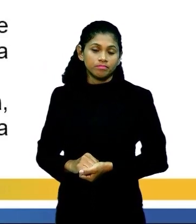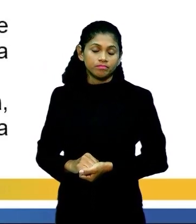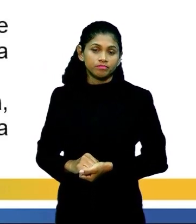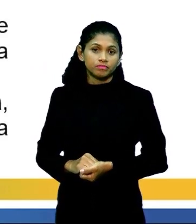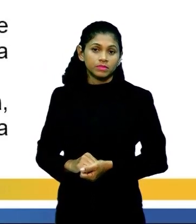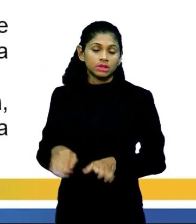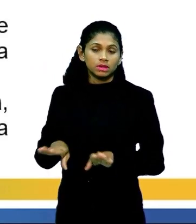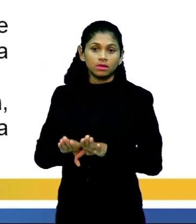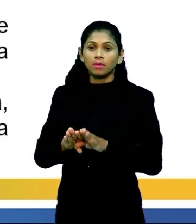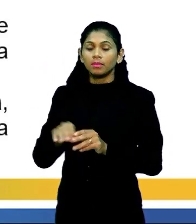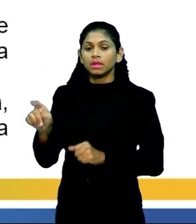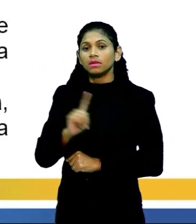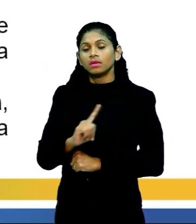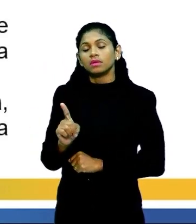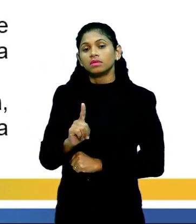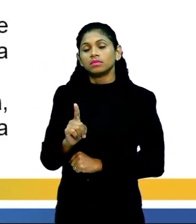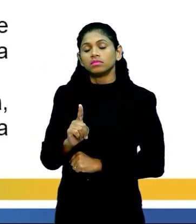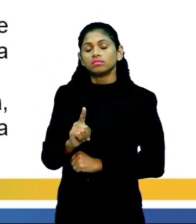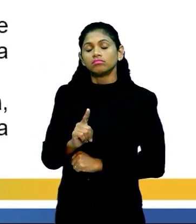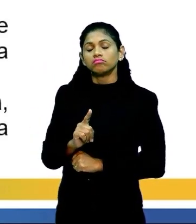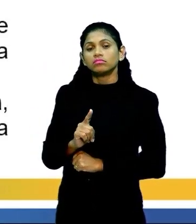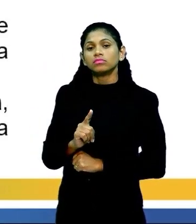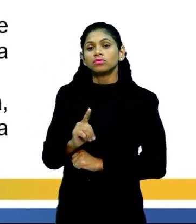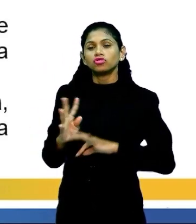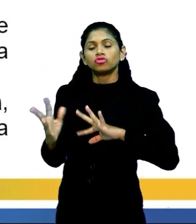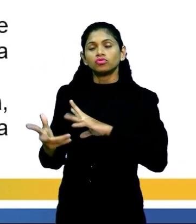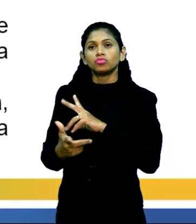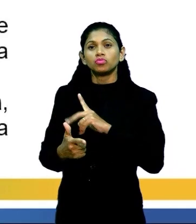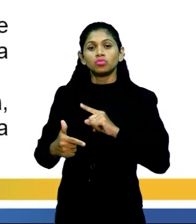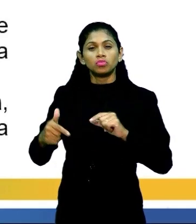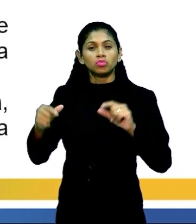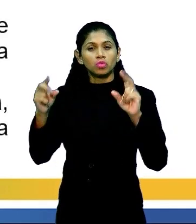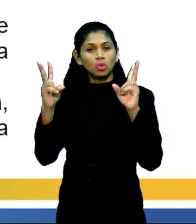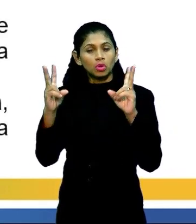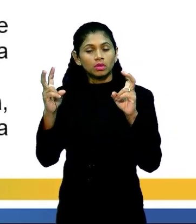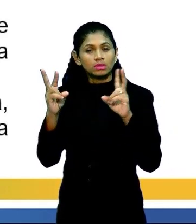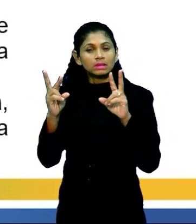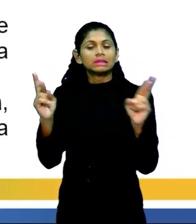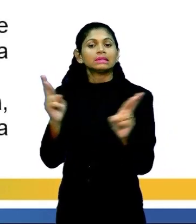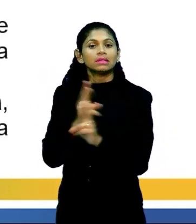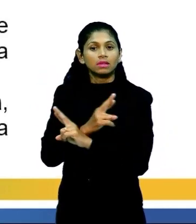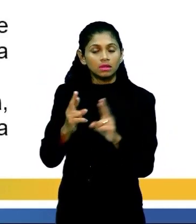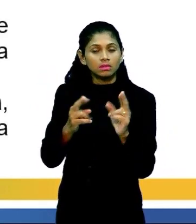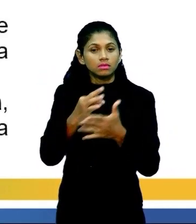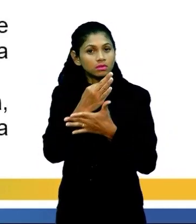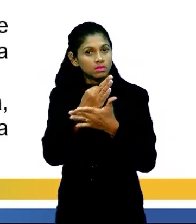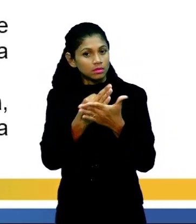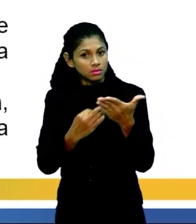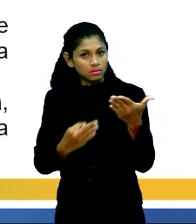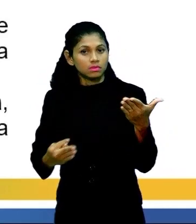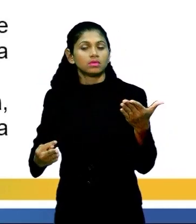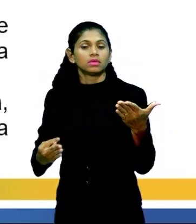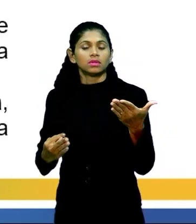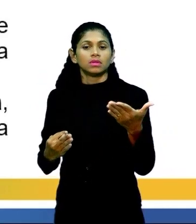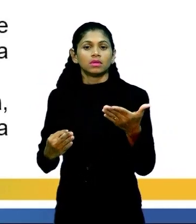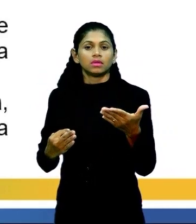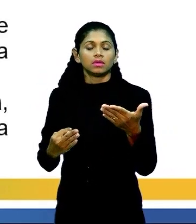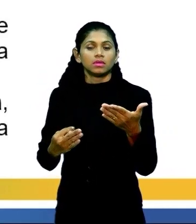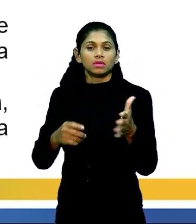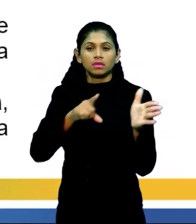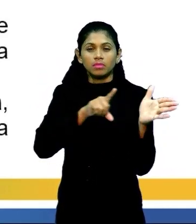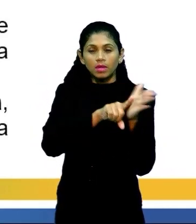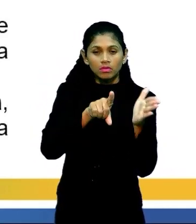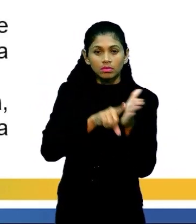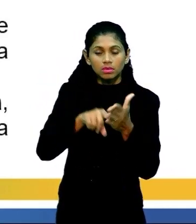Também não. Geralmente o título está associado ao texto, ok? Não vem, geralmente as questões que vocês lerem aí